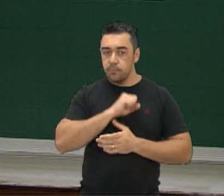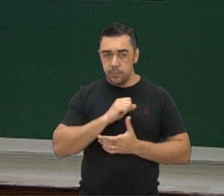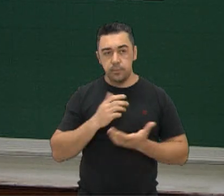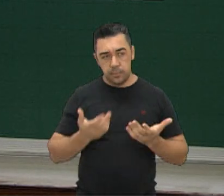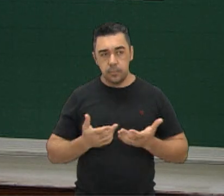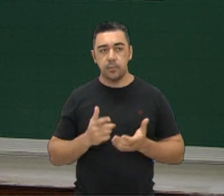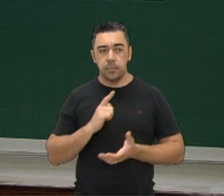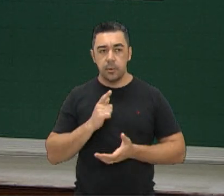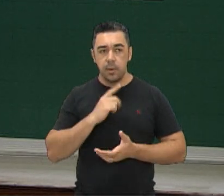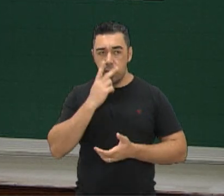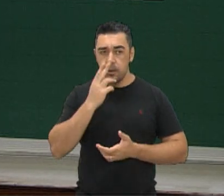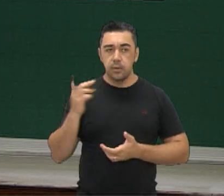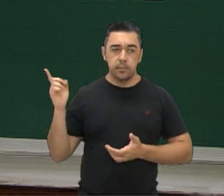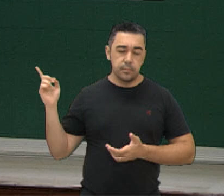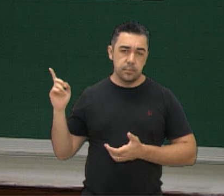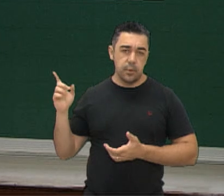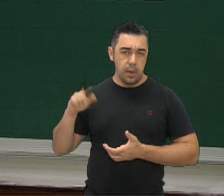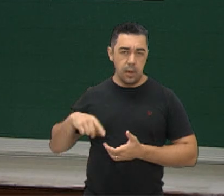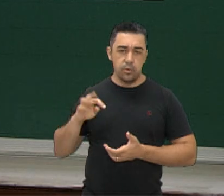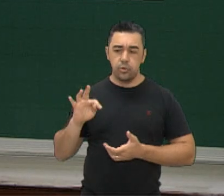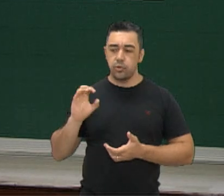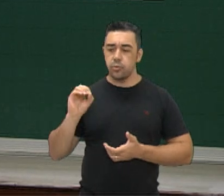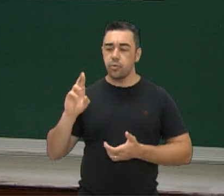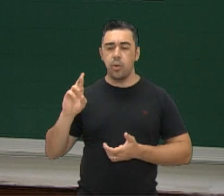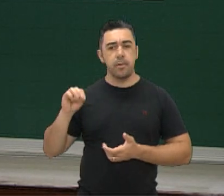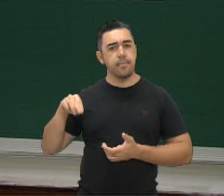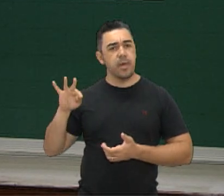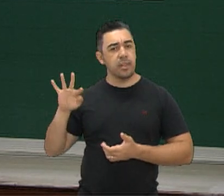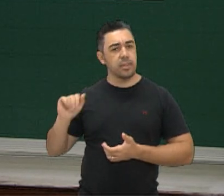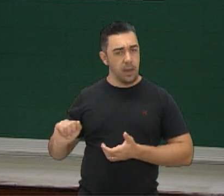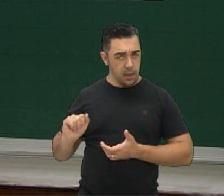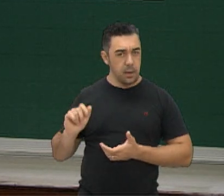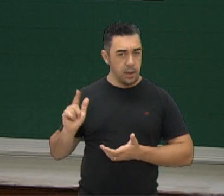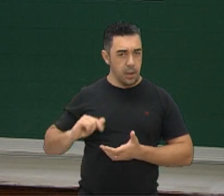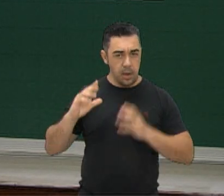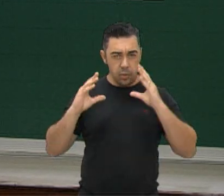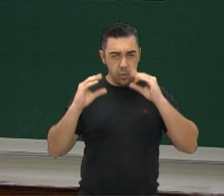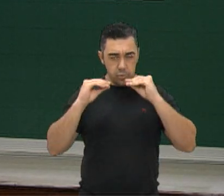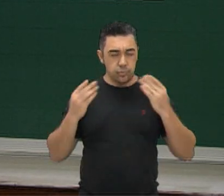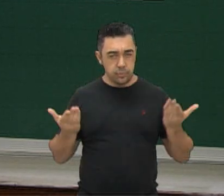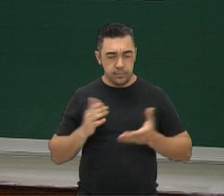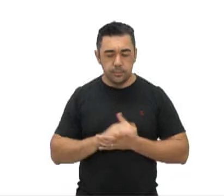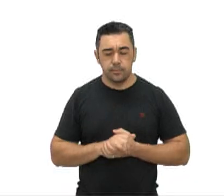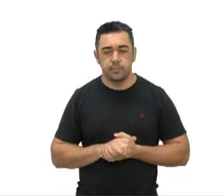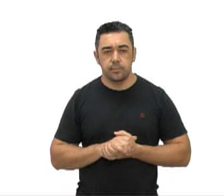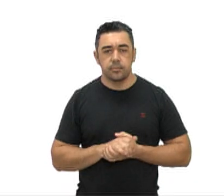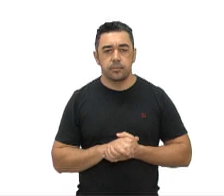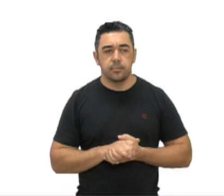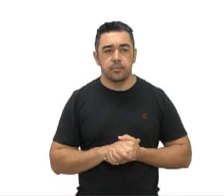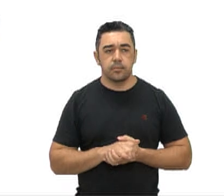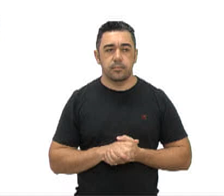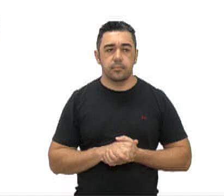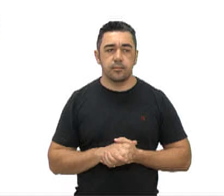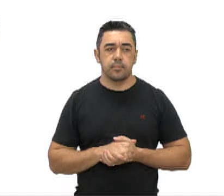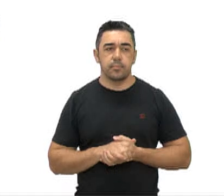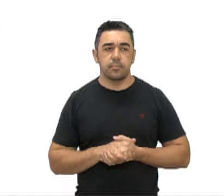Então, acredito eu que se esperam tormentas por la noite. Se esperam tormentas pela noite.